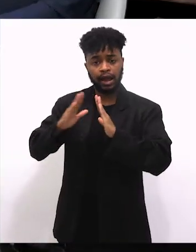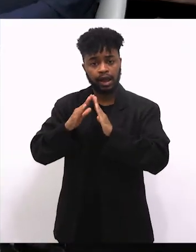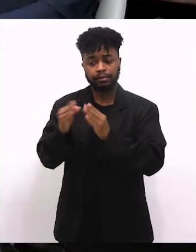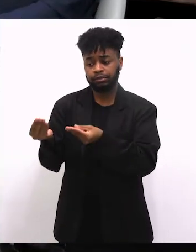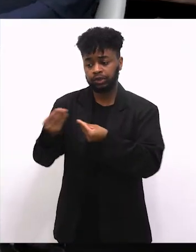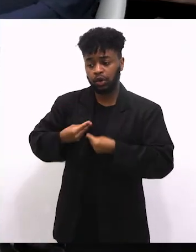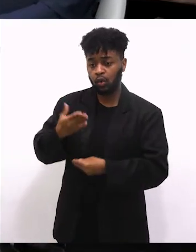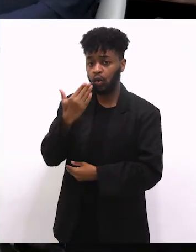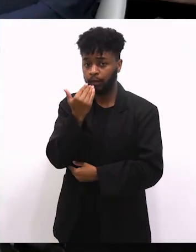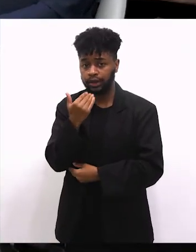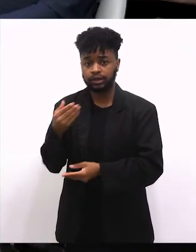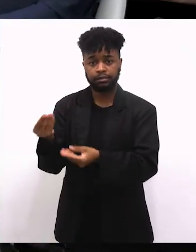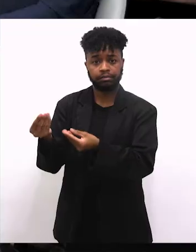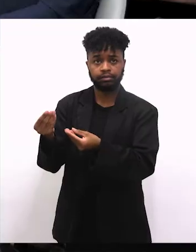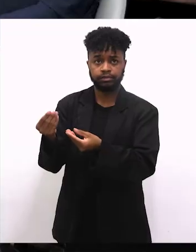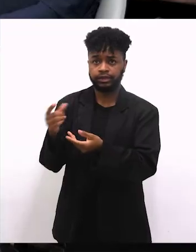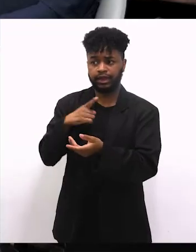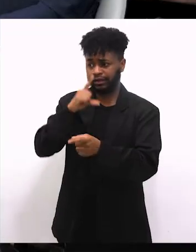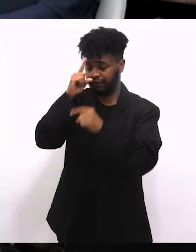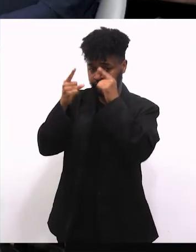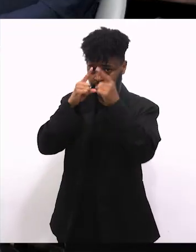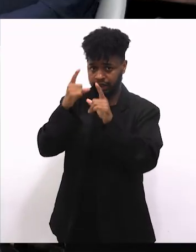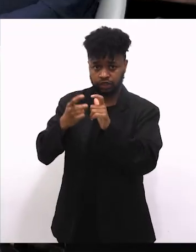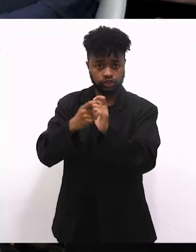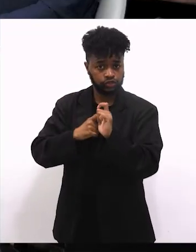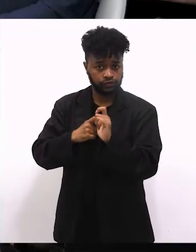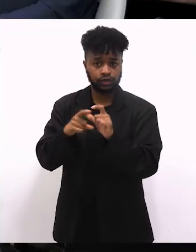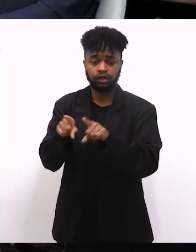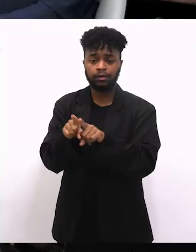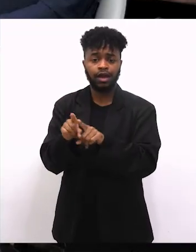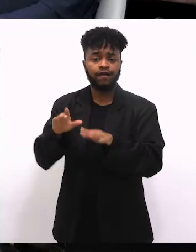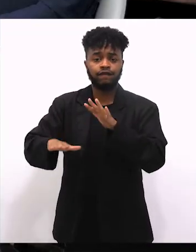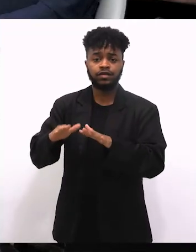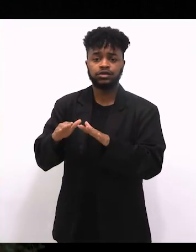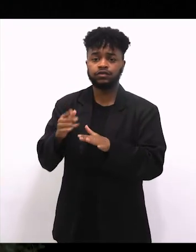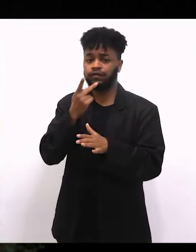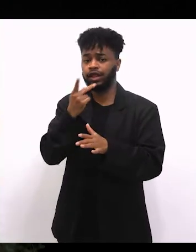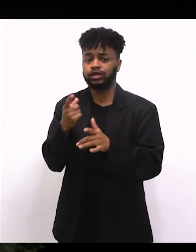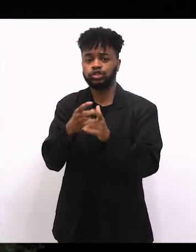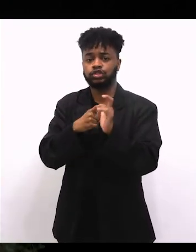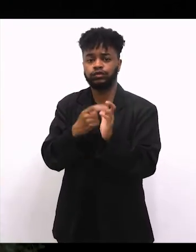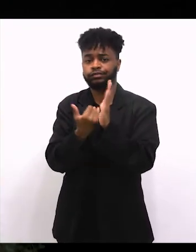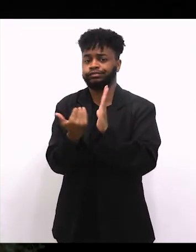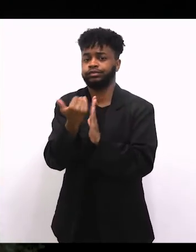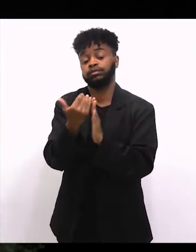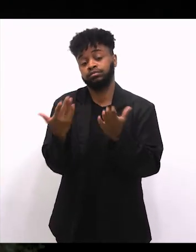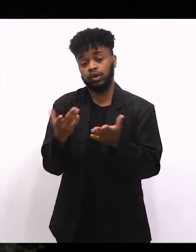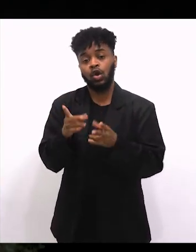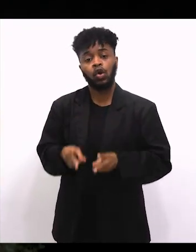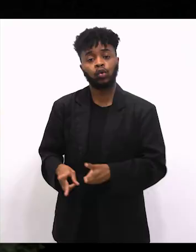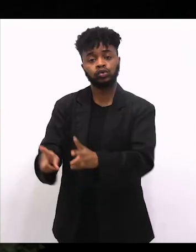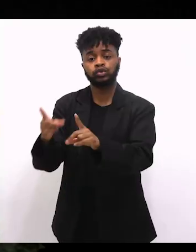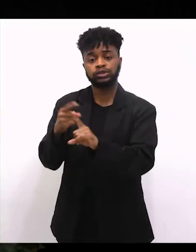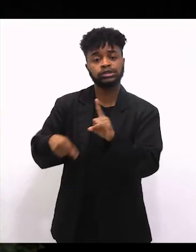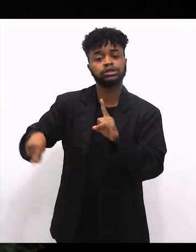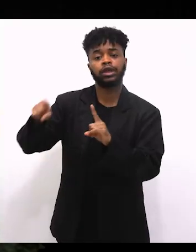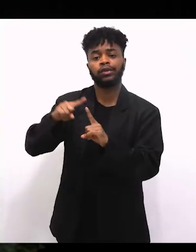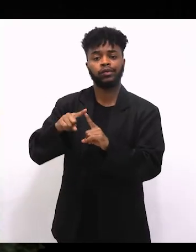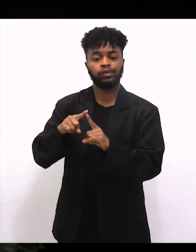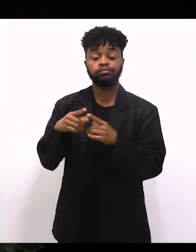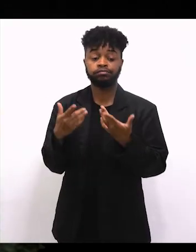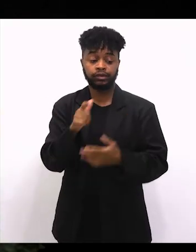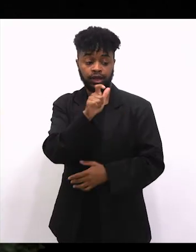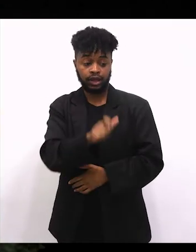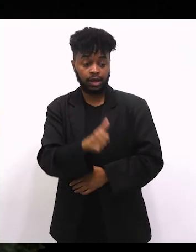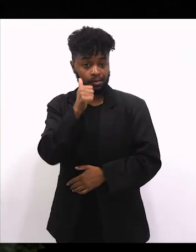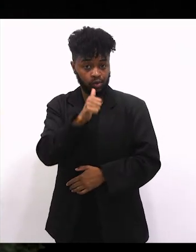de alimentação e, enfim, dívidas inventadas, dívidas aumentadas. e fica naquele ciclo, né? No caso dessa mulher